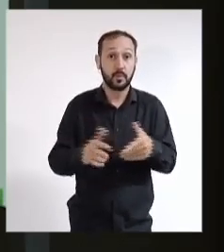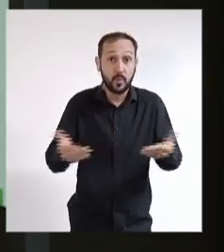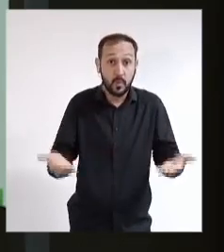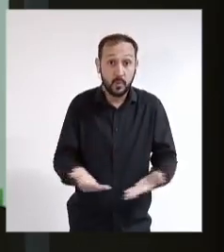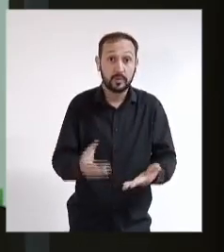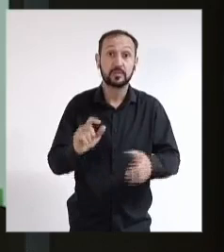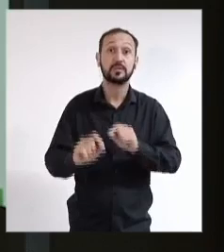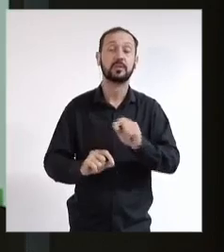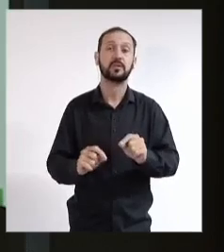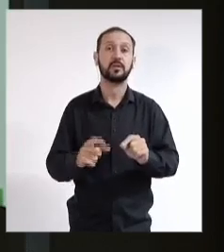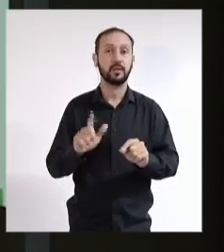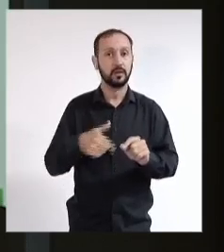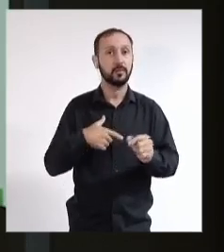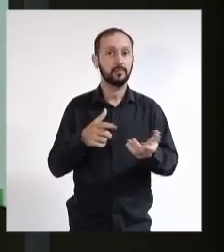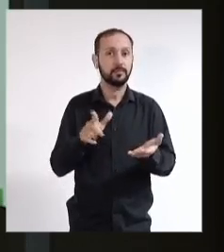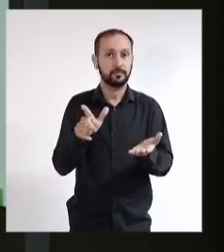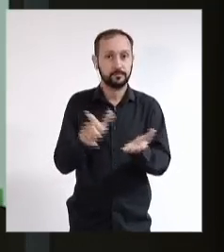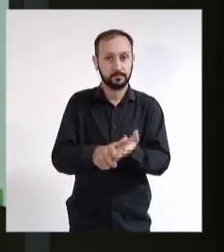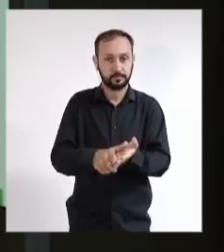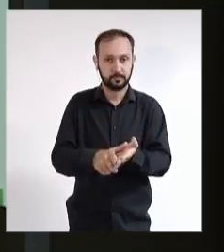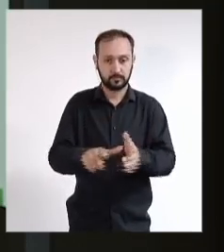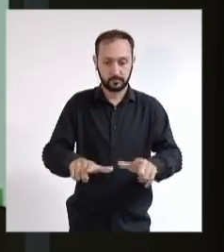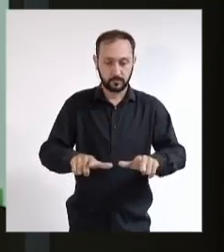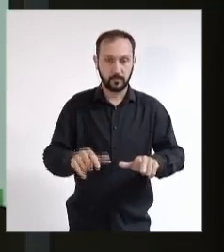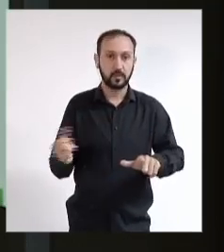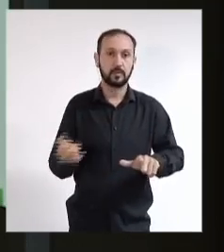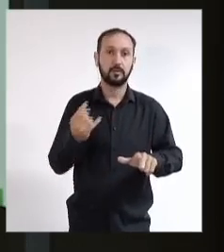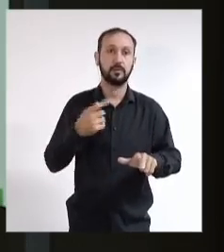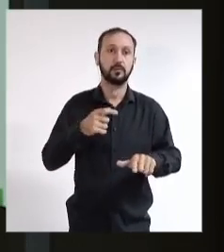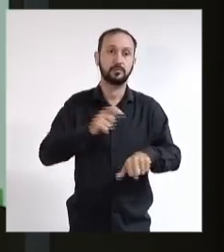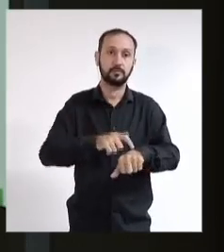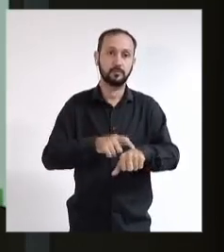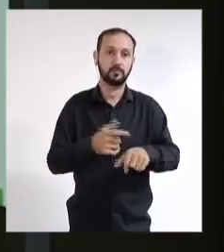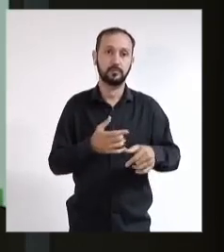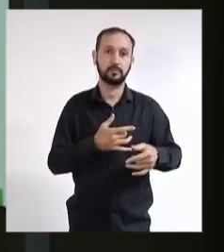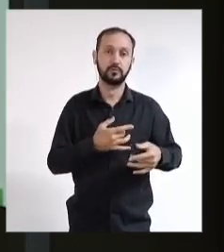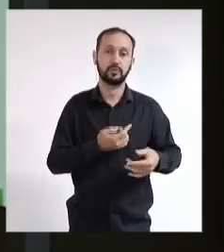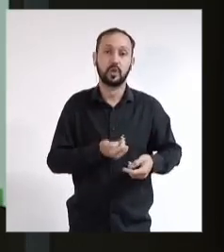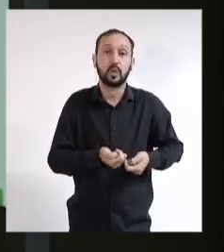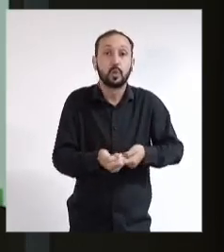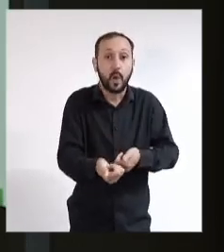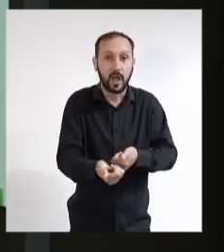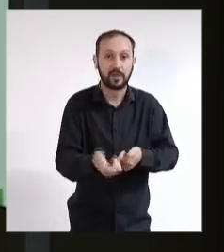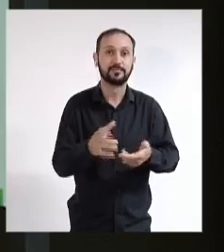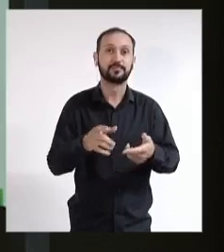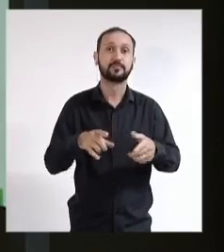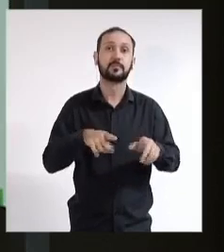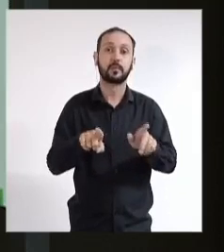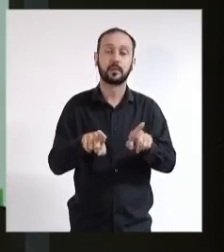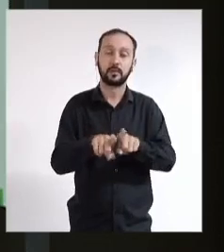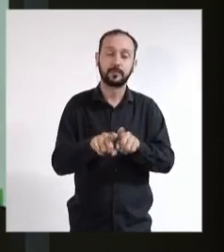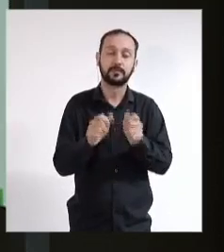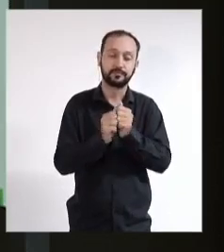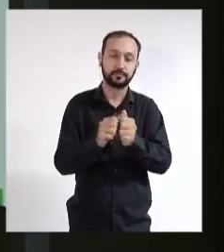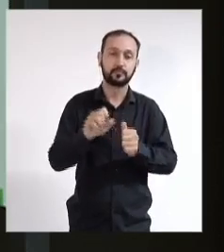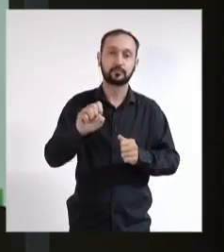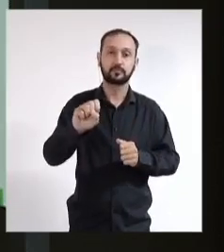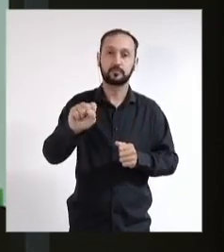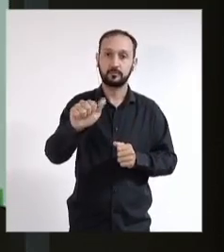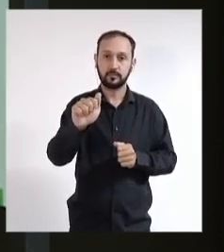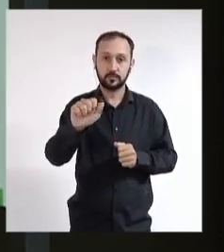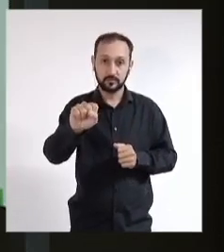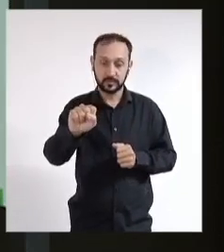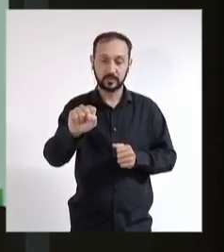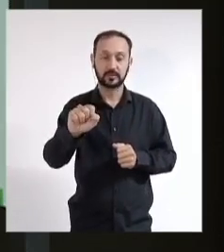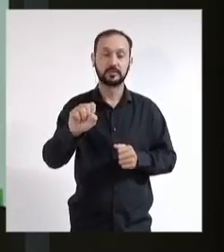hoje e é esse é um documento importante para o cargo é o processo de doação que é um pouco moroso que vai envolver site tudo mais nós já temos isso